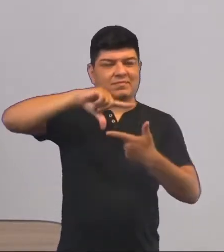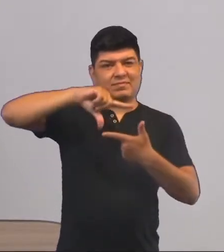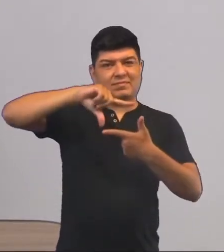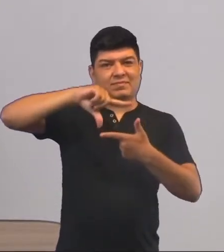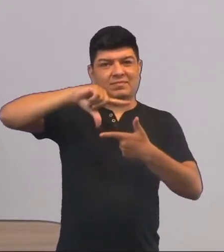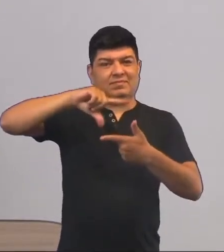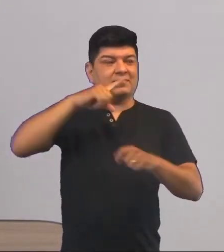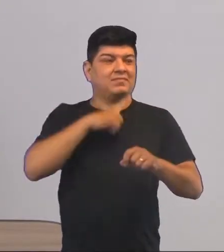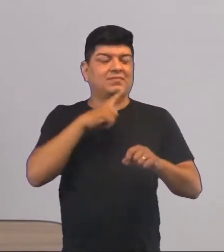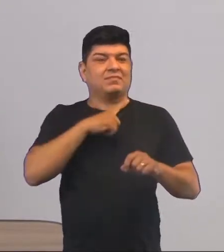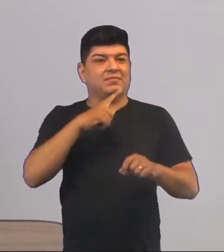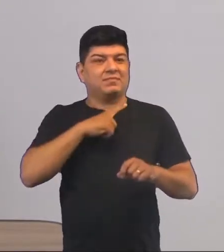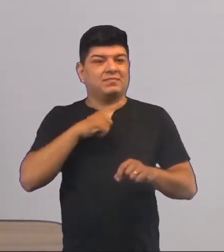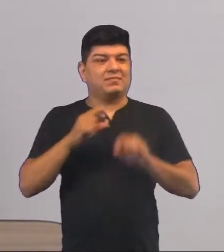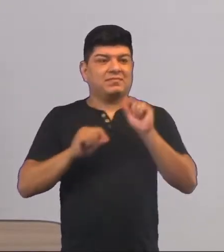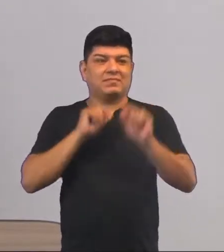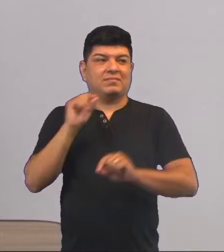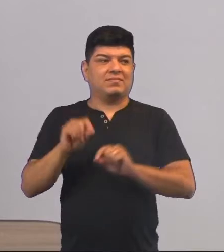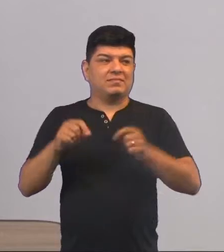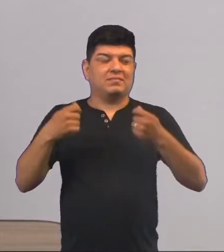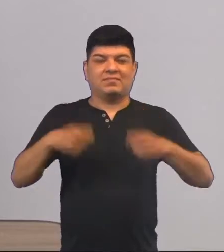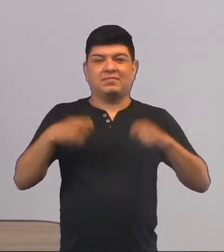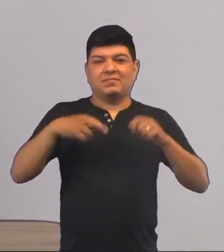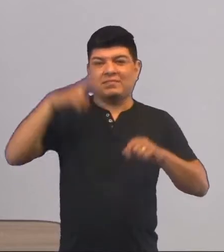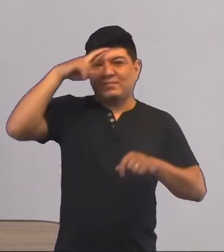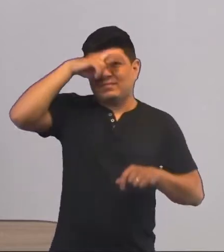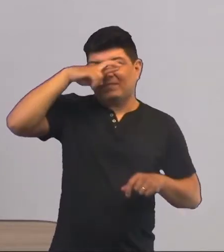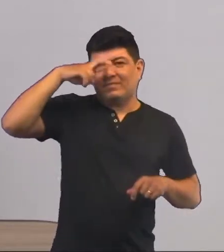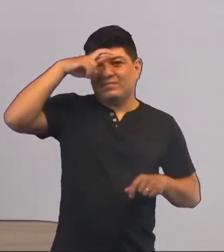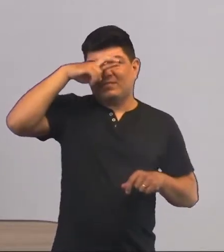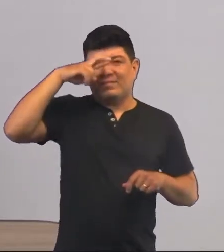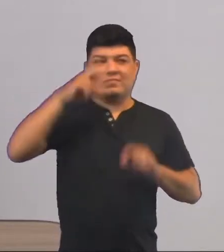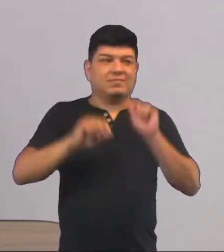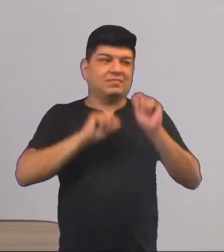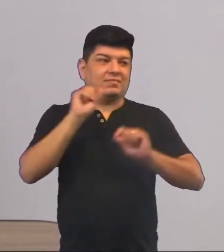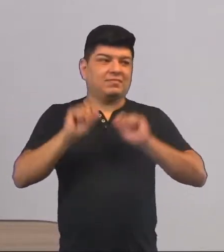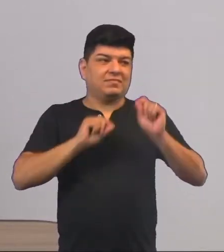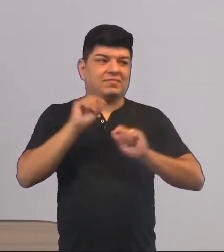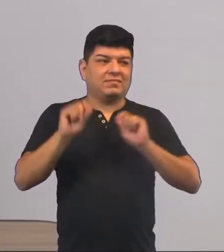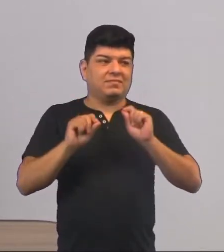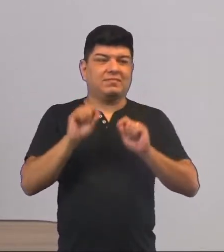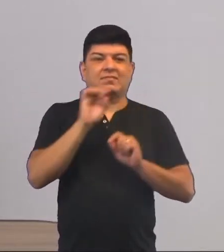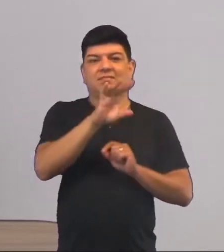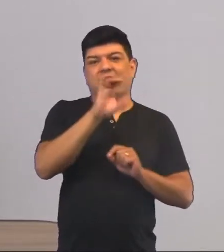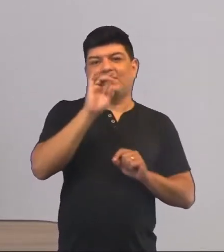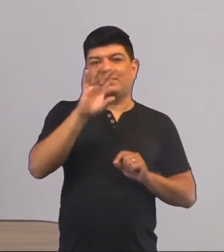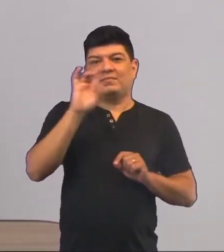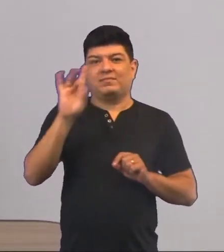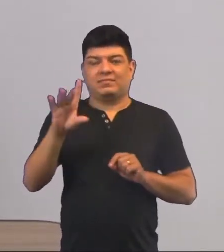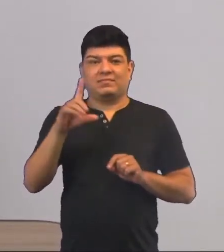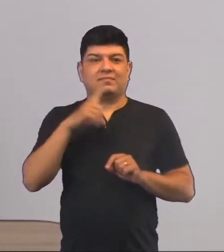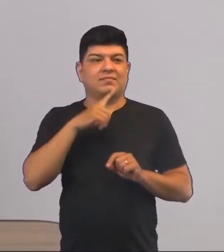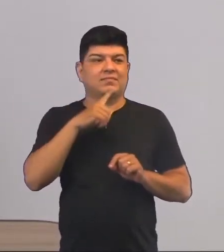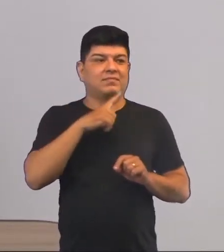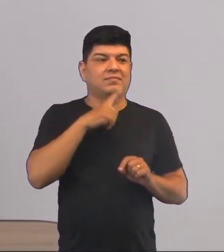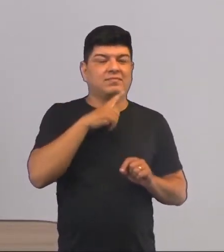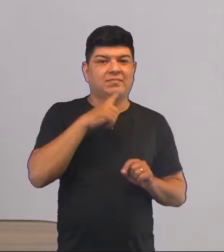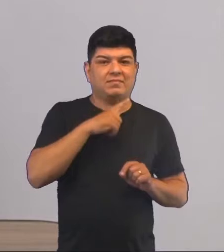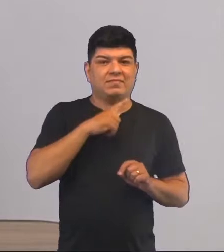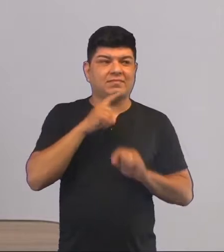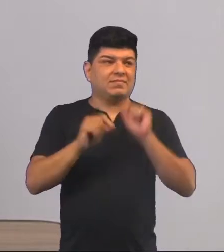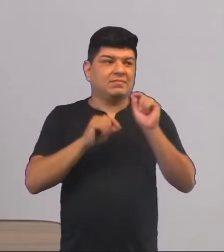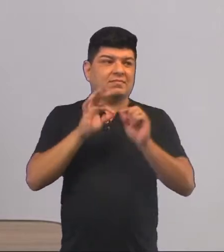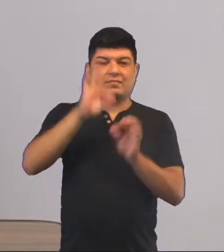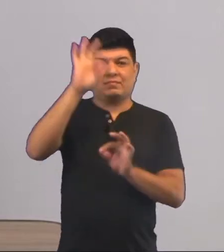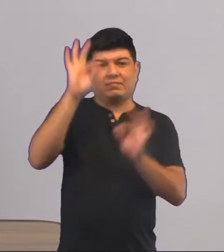que tem na malha e que nós devemos observar quanto cada quadradinho está sendo as